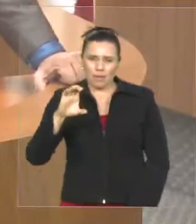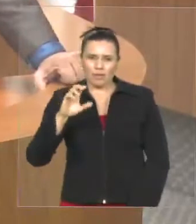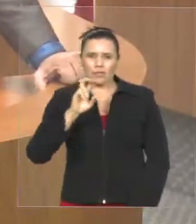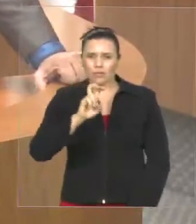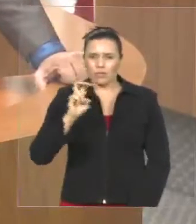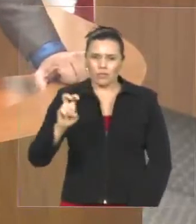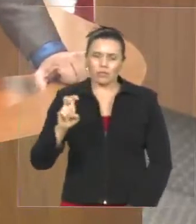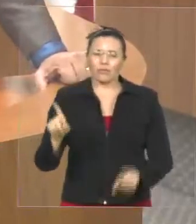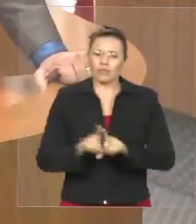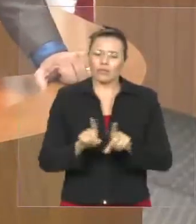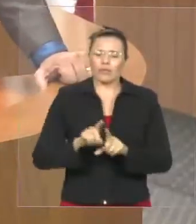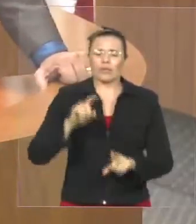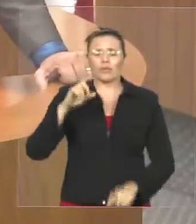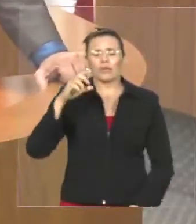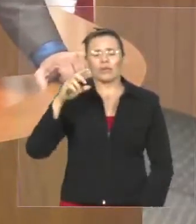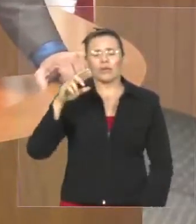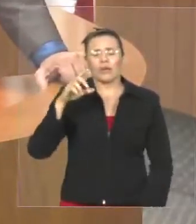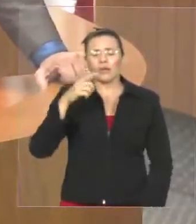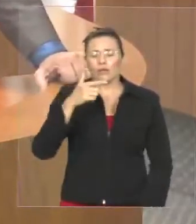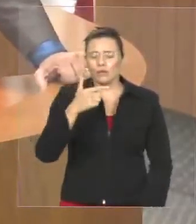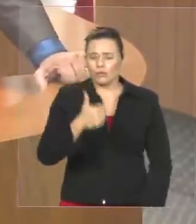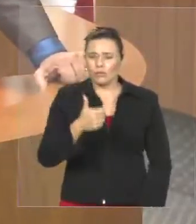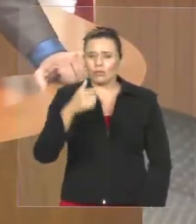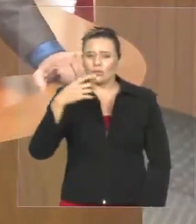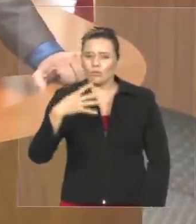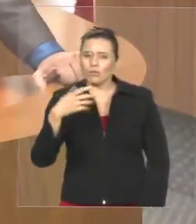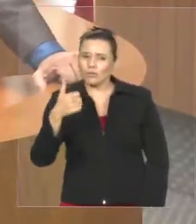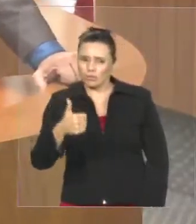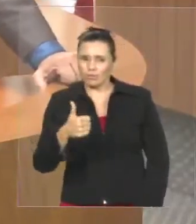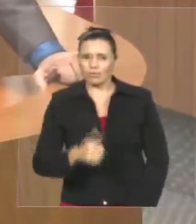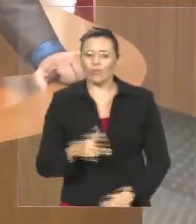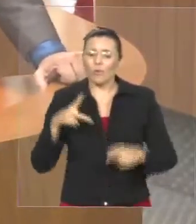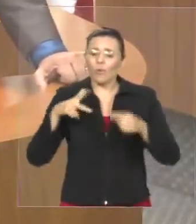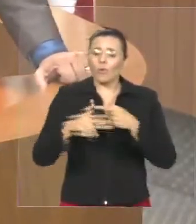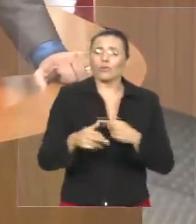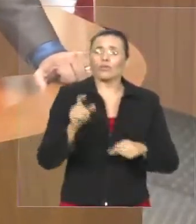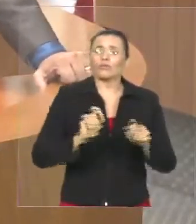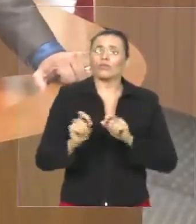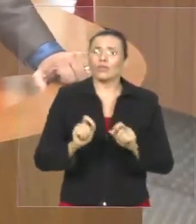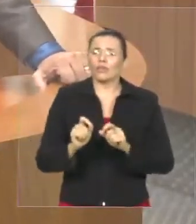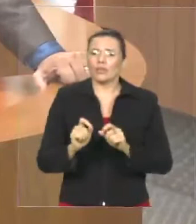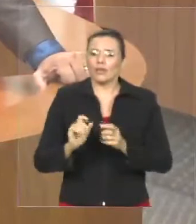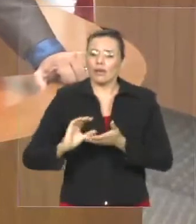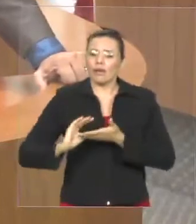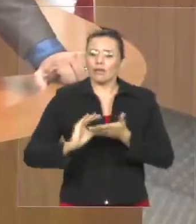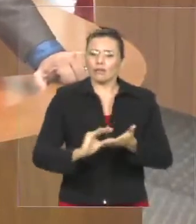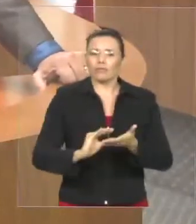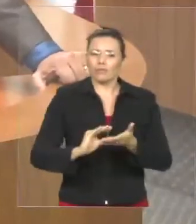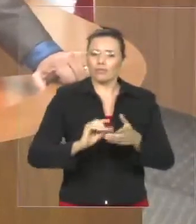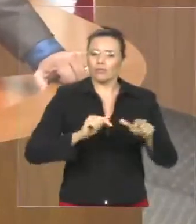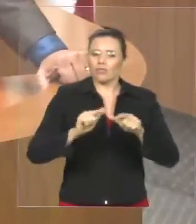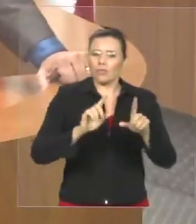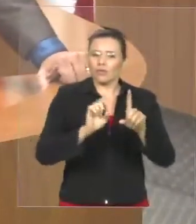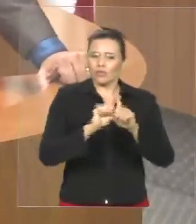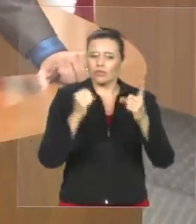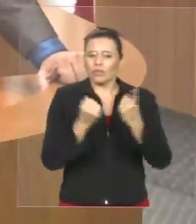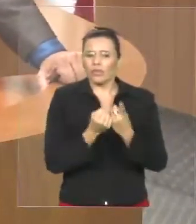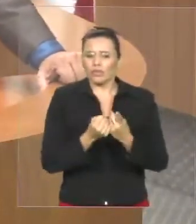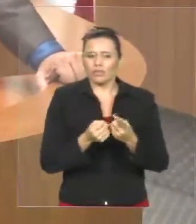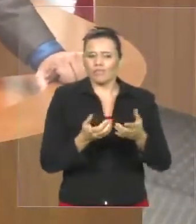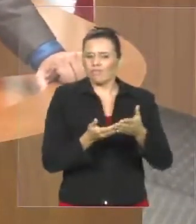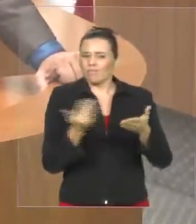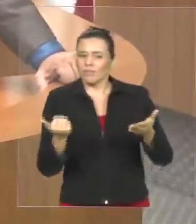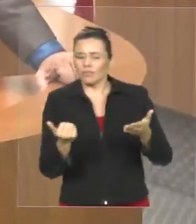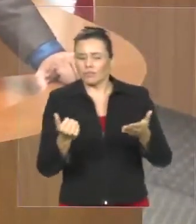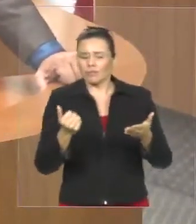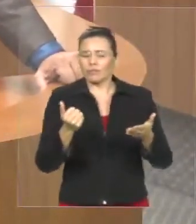lei. Há quem queira cortar os gastos sociais, tirando da educação, tirando da